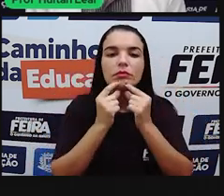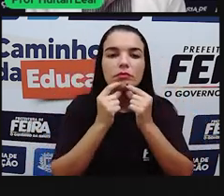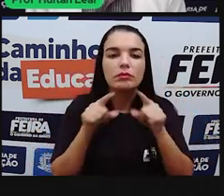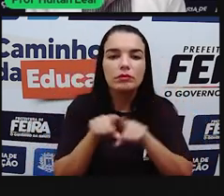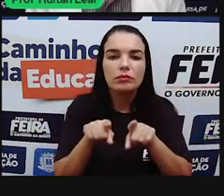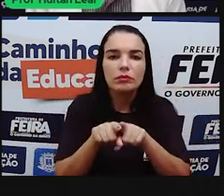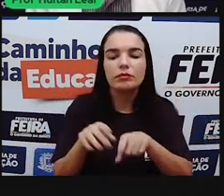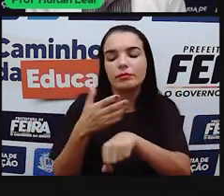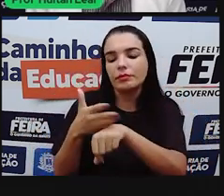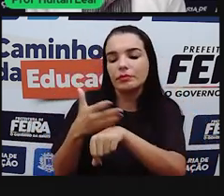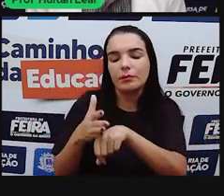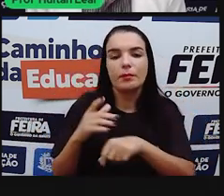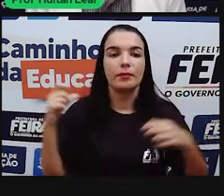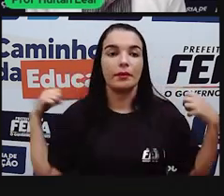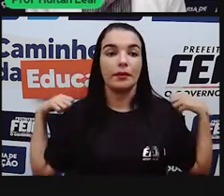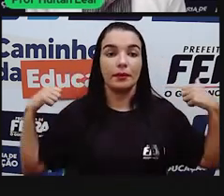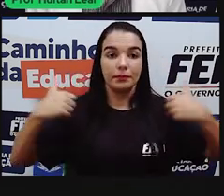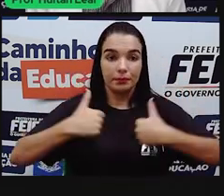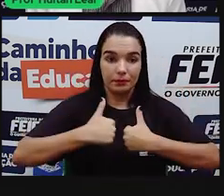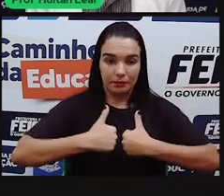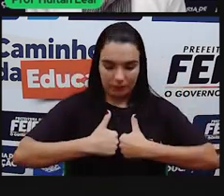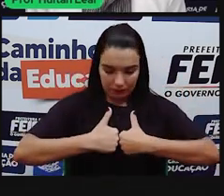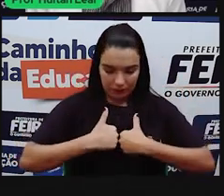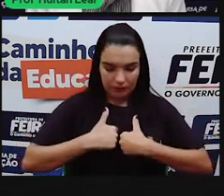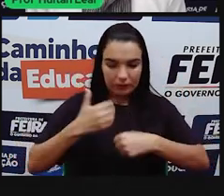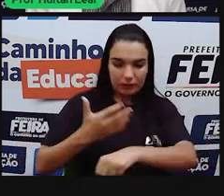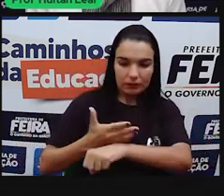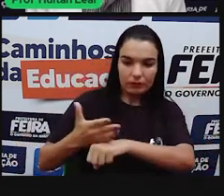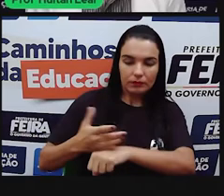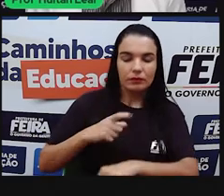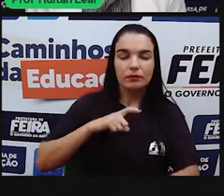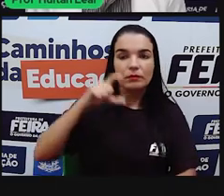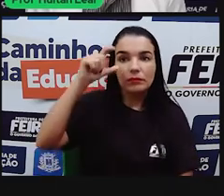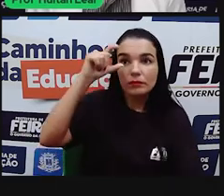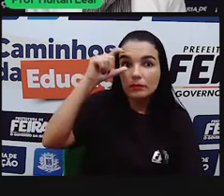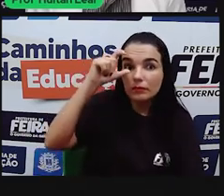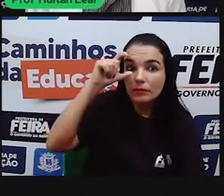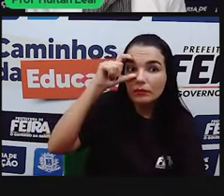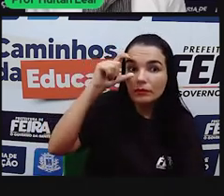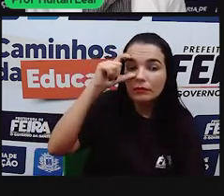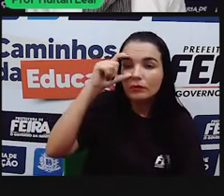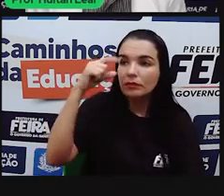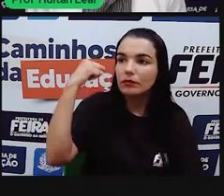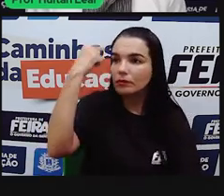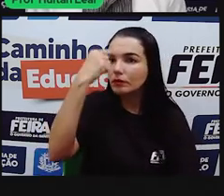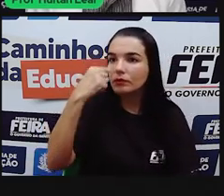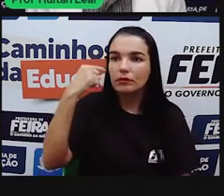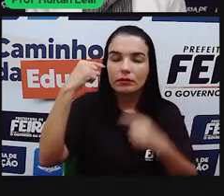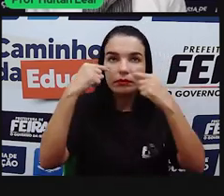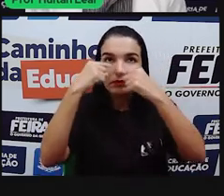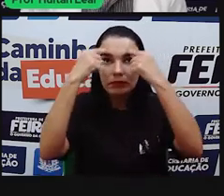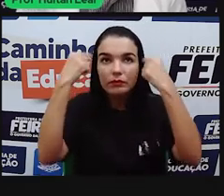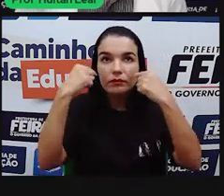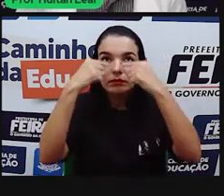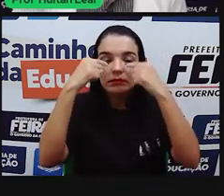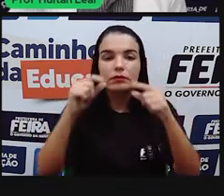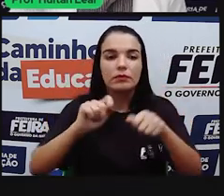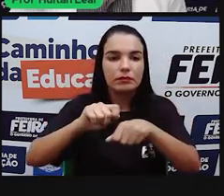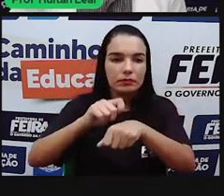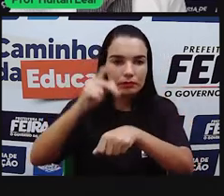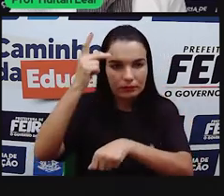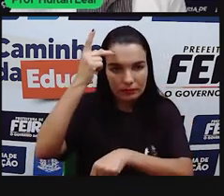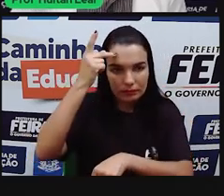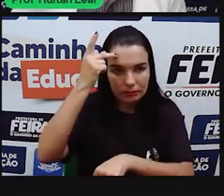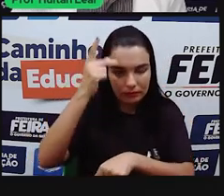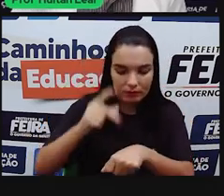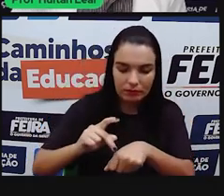guardapó branco com uma camisa cinza listrada, meus óculos têm um aro preto. Então, como eu já disse, hoje